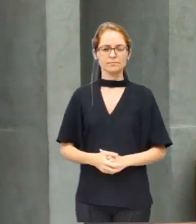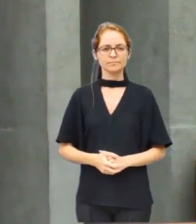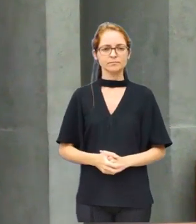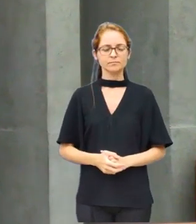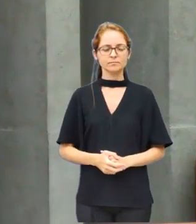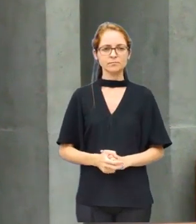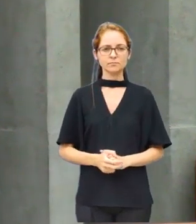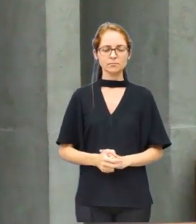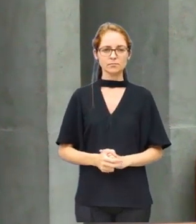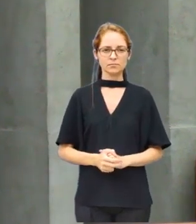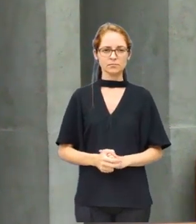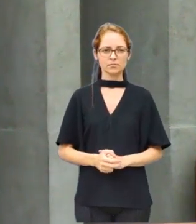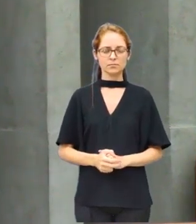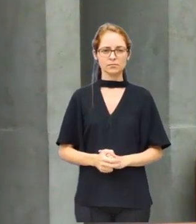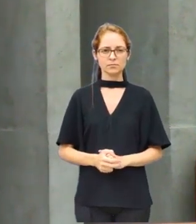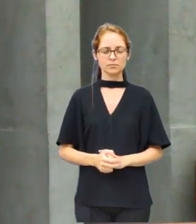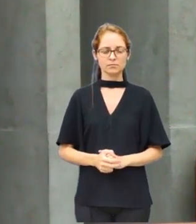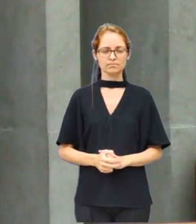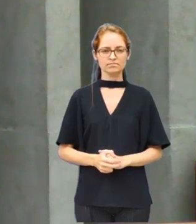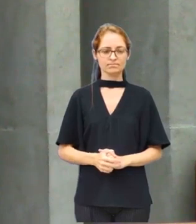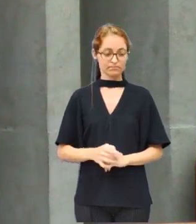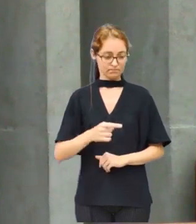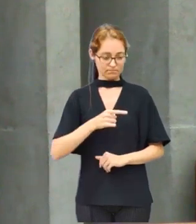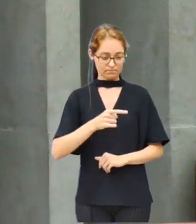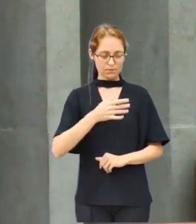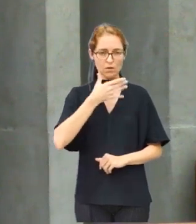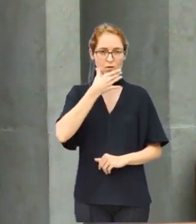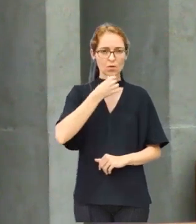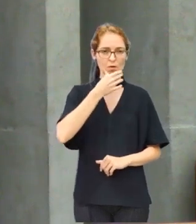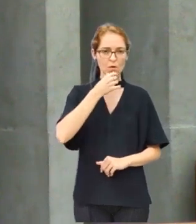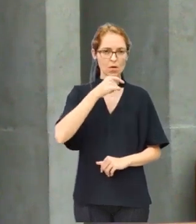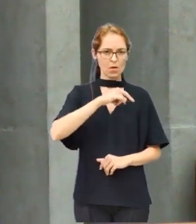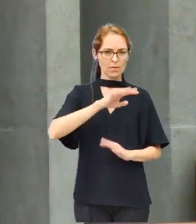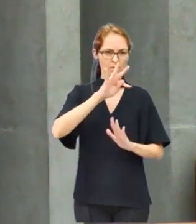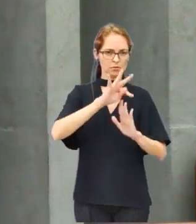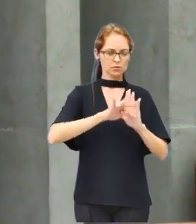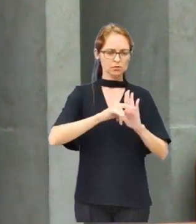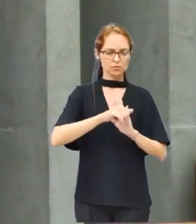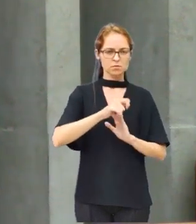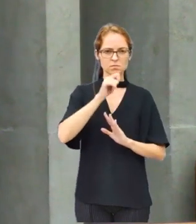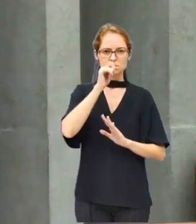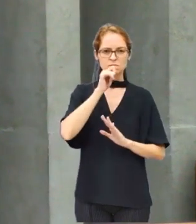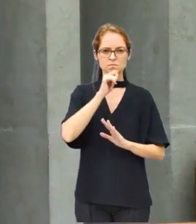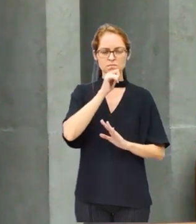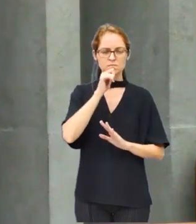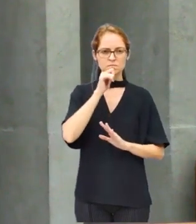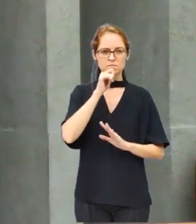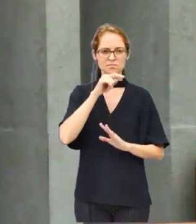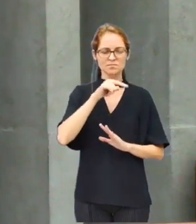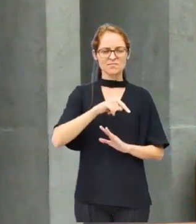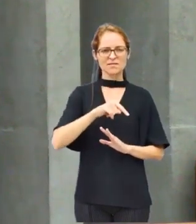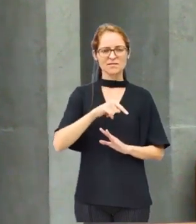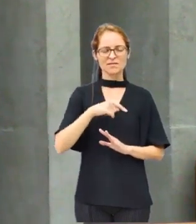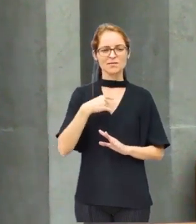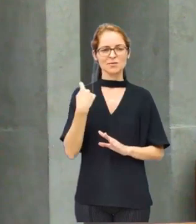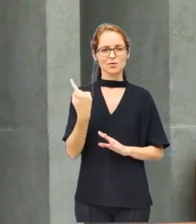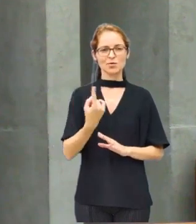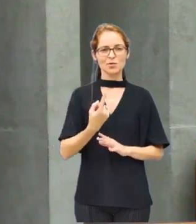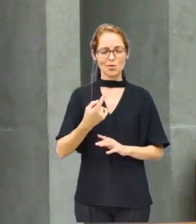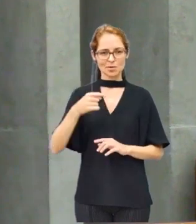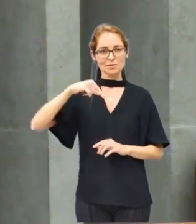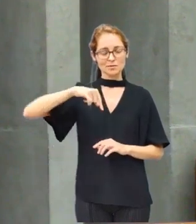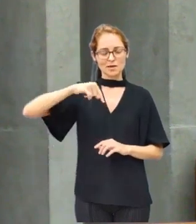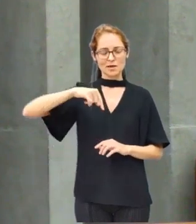fim, eles fizeram votos ao Senhor. A nossa confissão de fé de Westminster, capítulo 22,